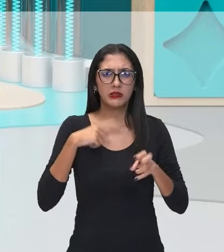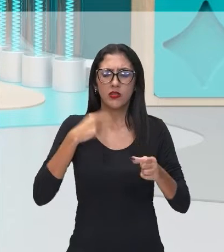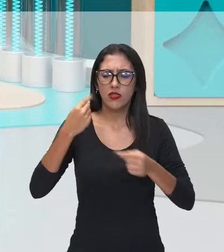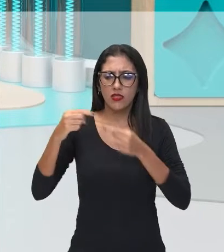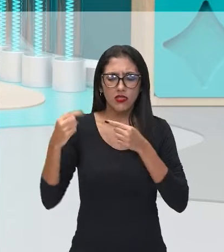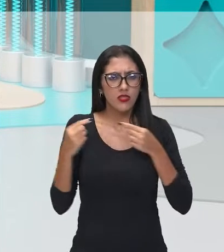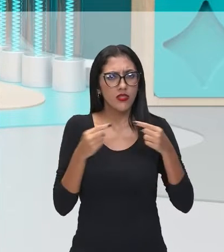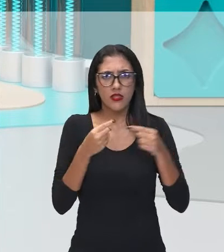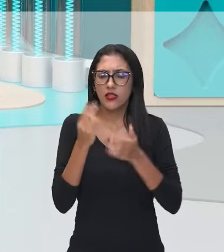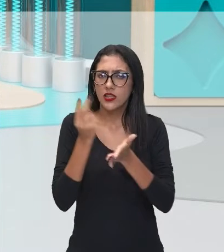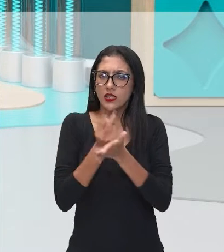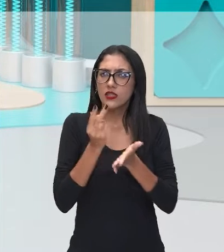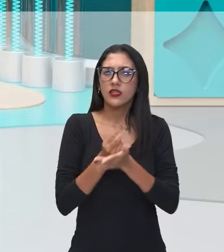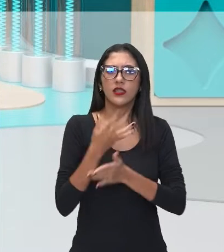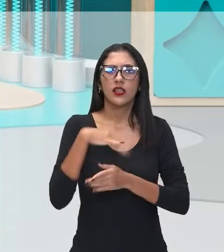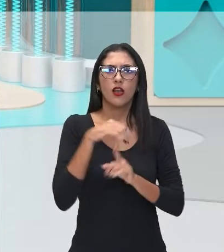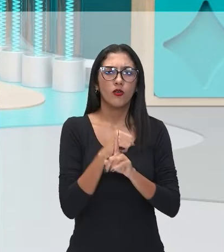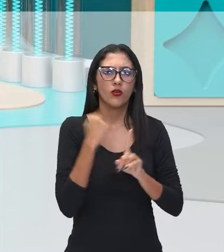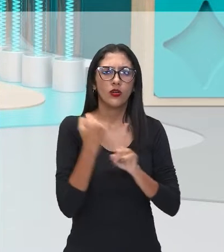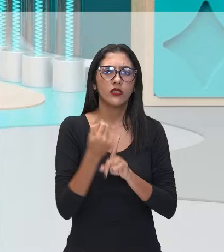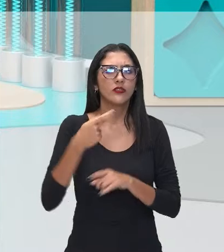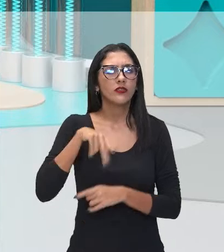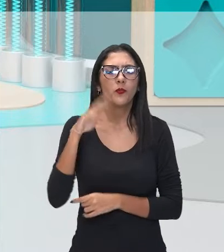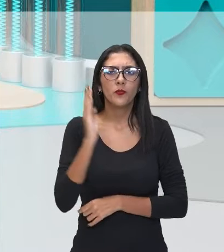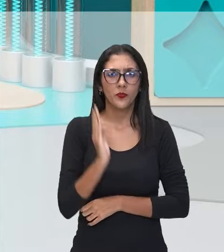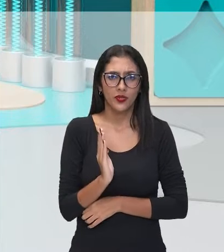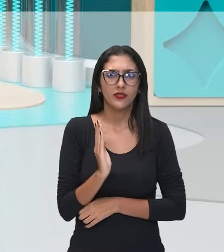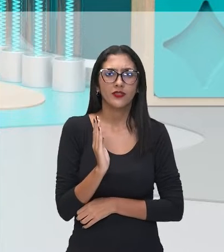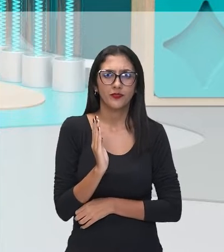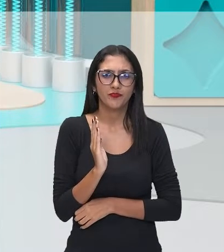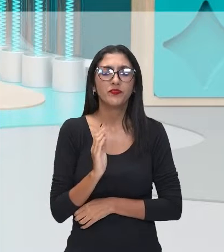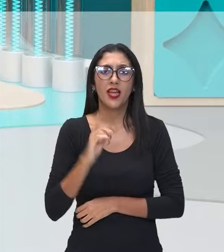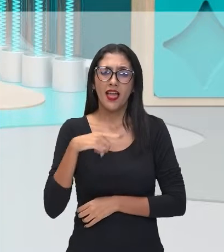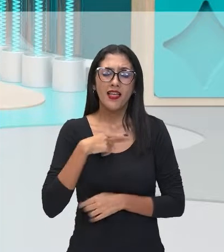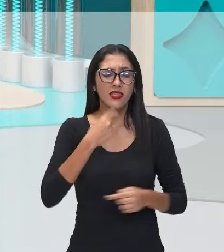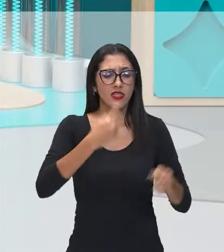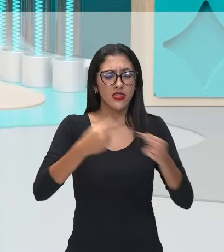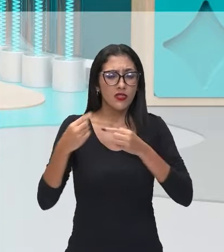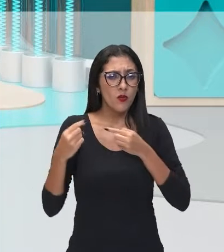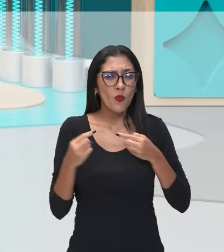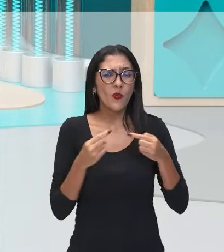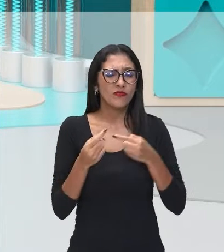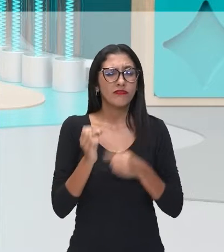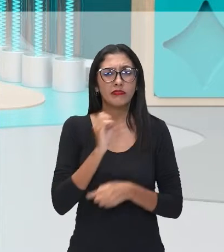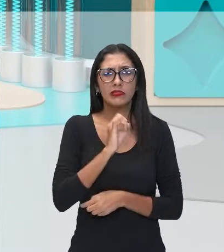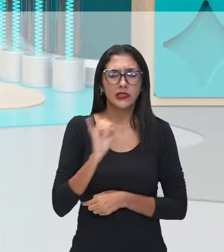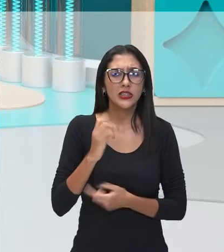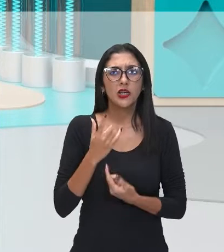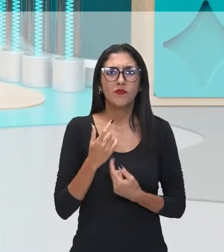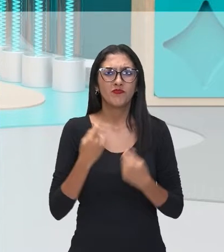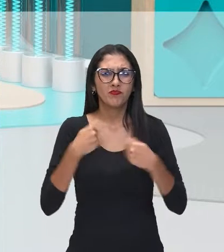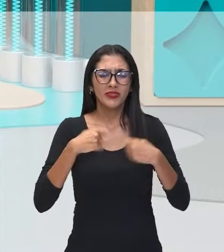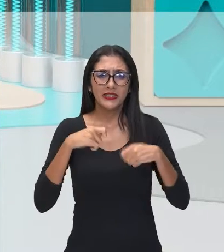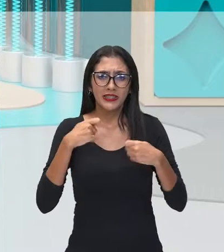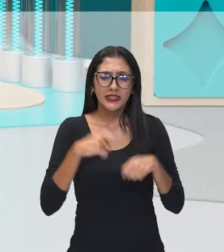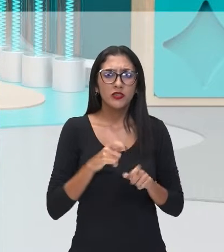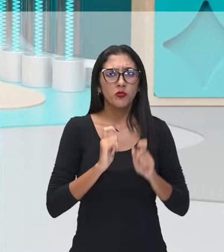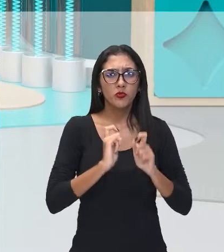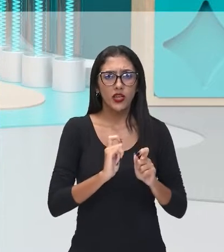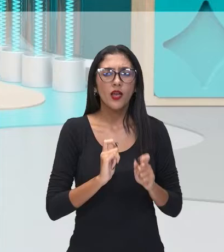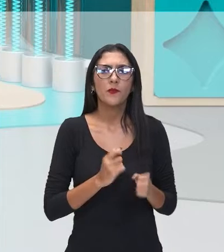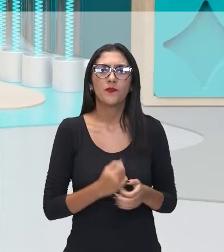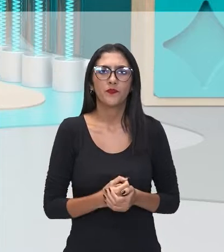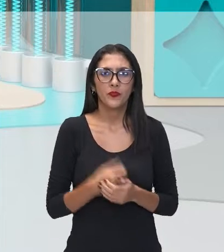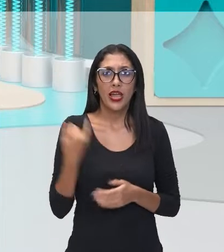muito tempo na sociedade brasileira, exatamente essa discussão se devemos ou não reduzir a